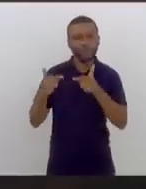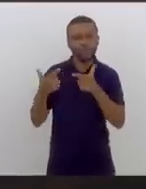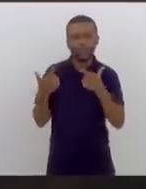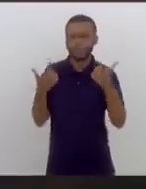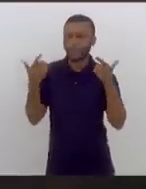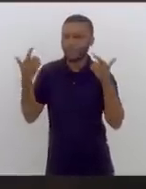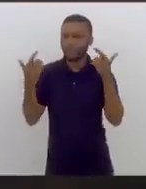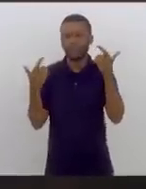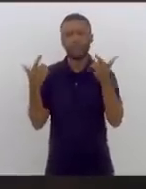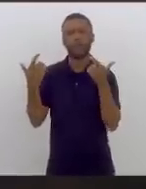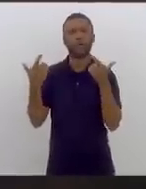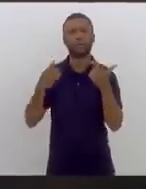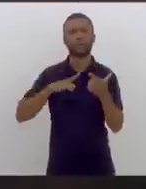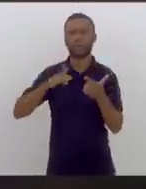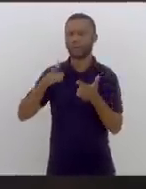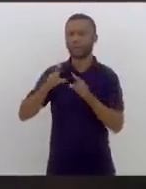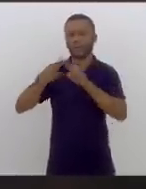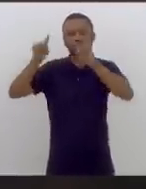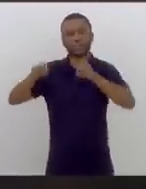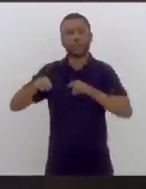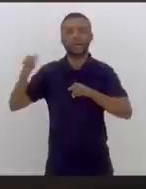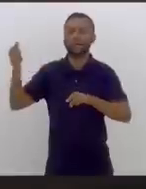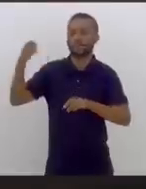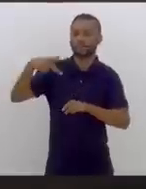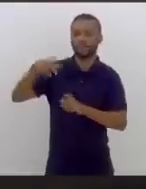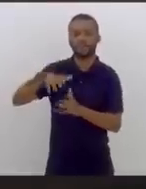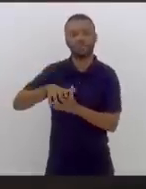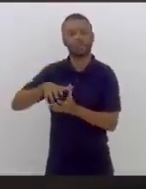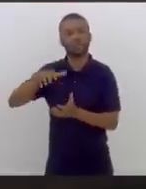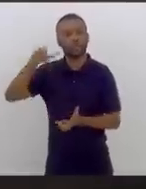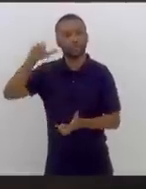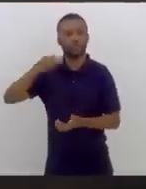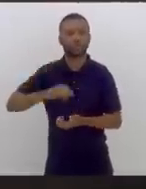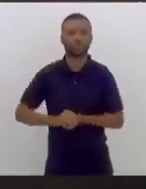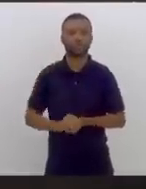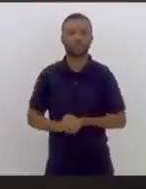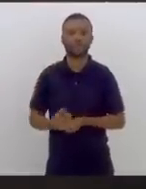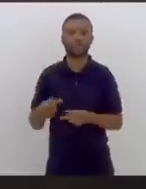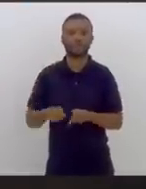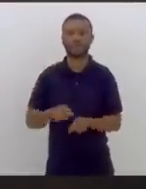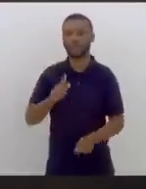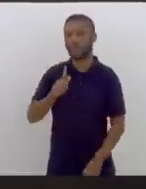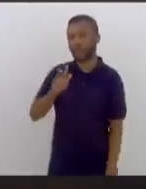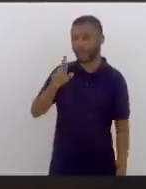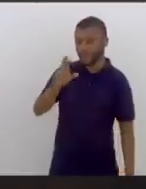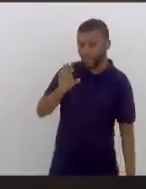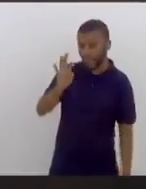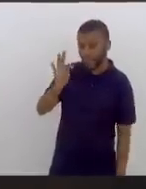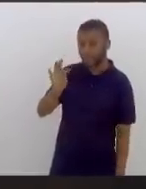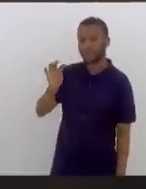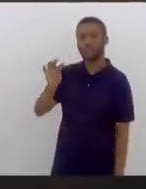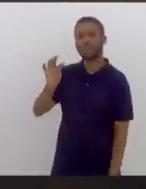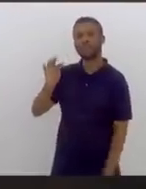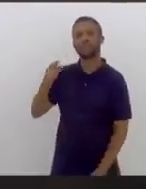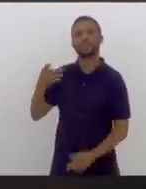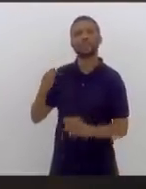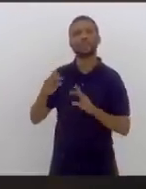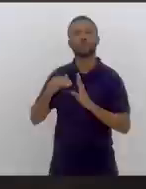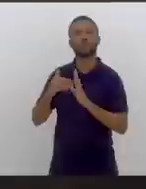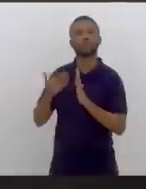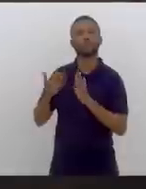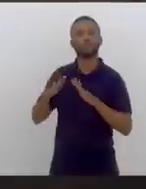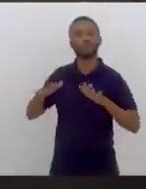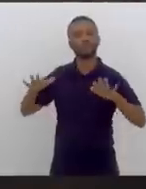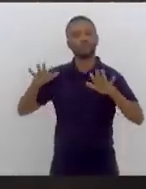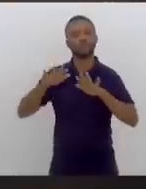cruzado então de veteranos então a gente pensa nisso da Almeida da mesma forma também que a Gretchen Marcele a todos os presentes aqui estão